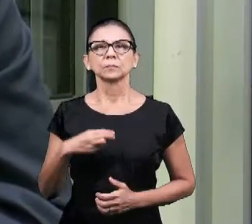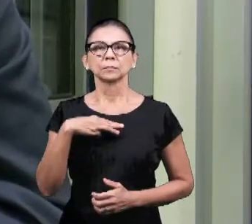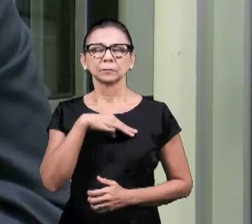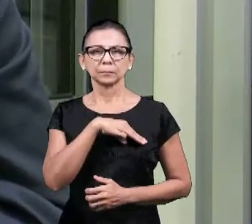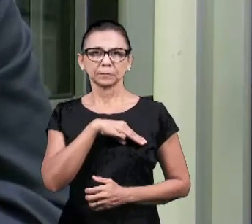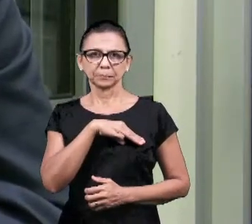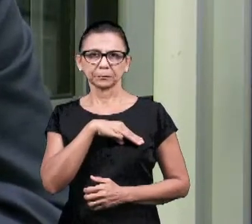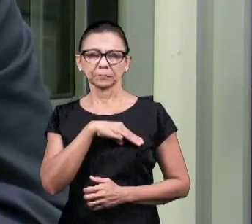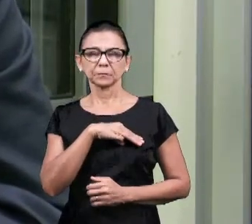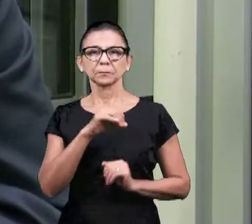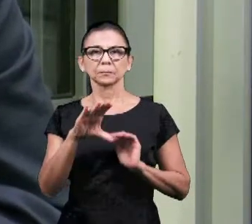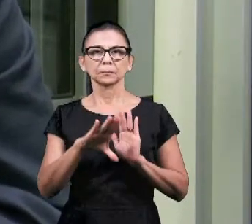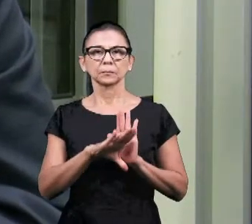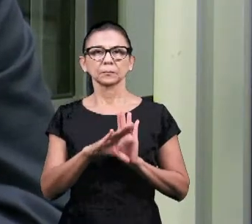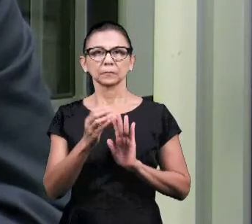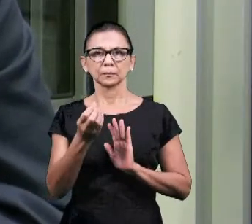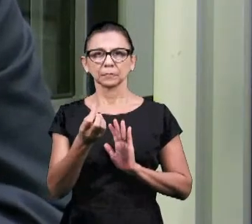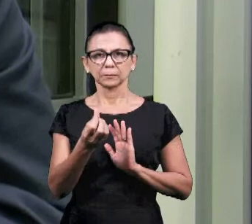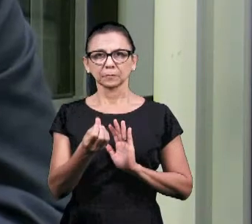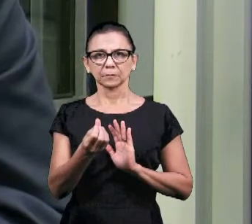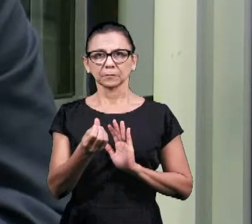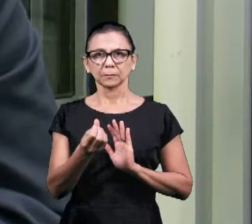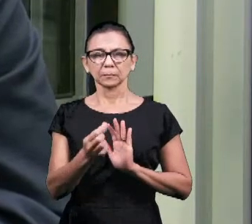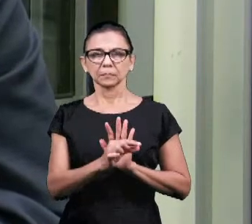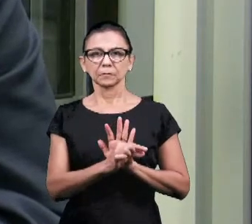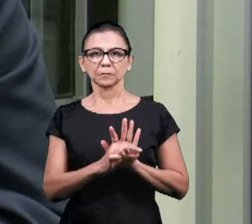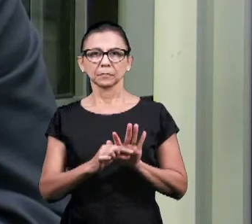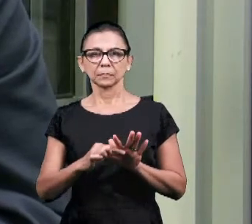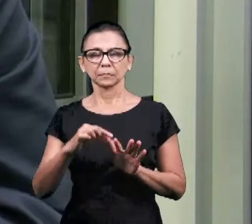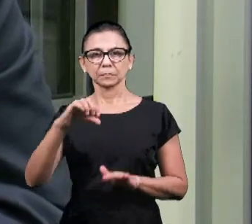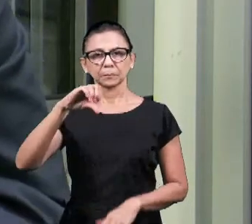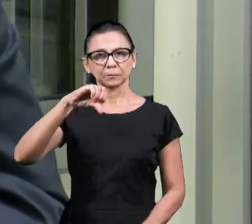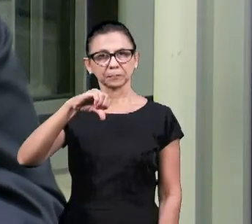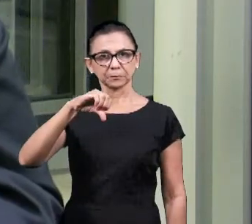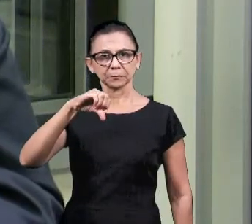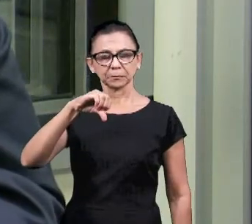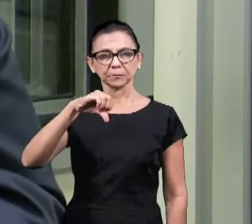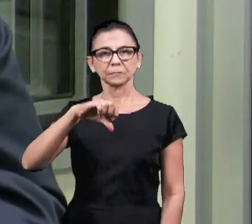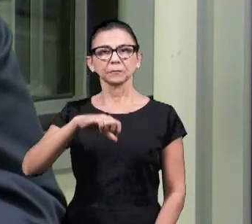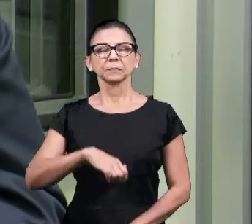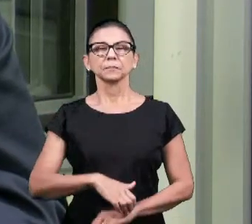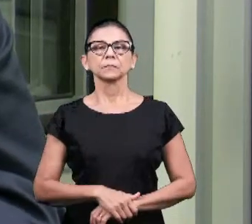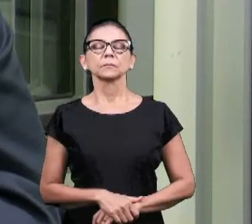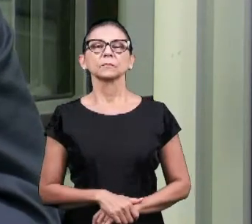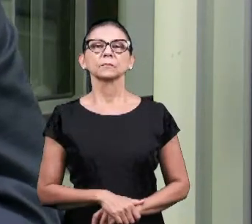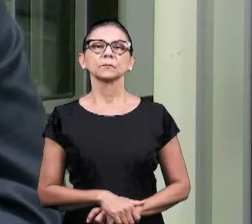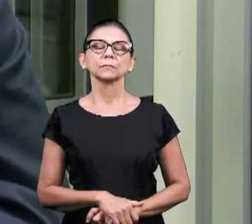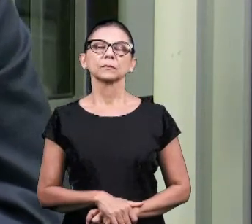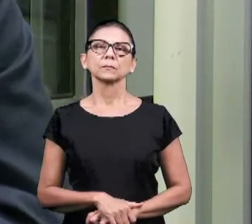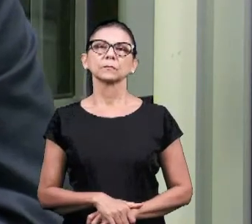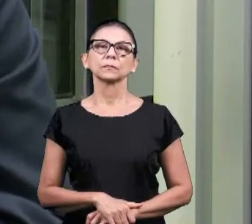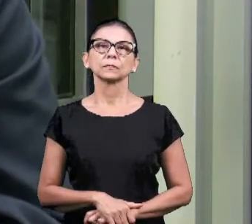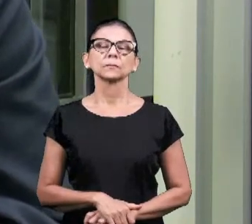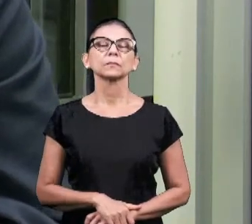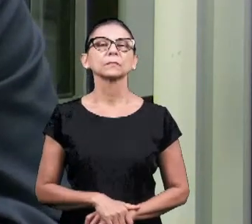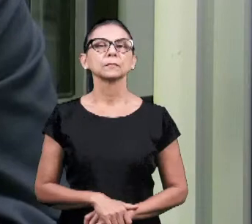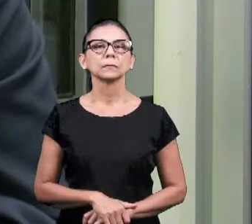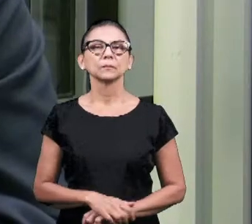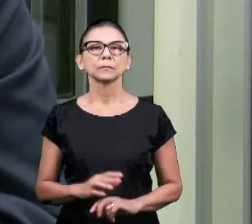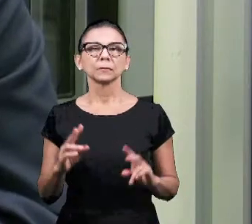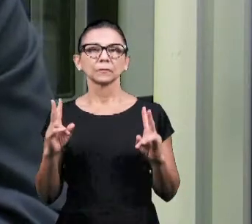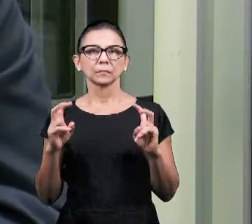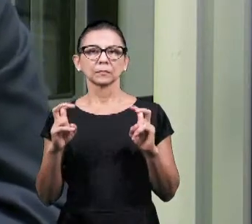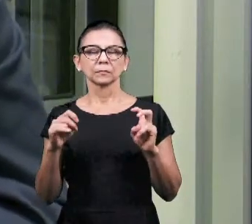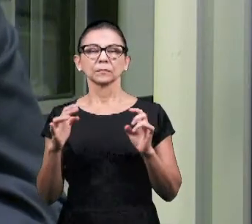Mateus, capítulo 6, verso de número 9, que é o Senhor Jesus quando fala